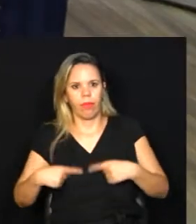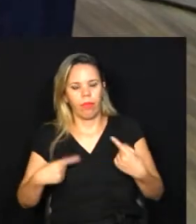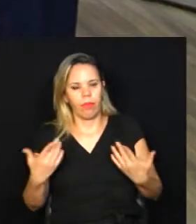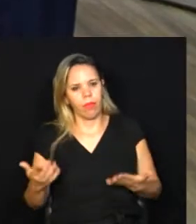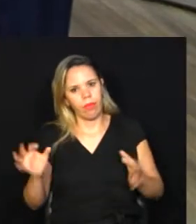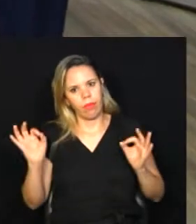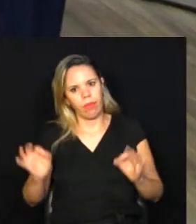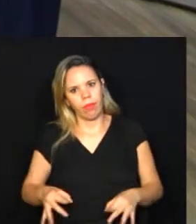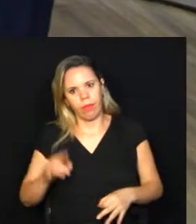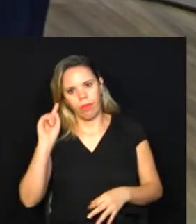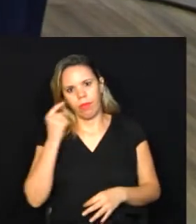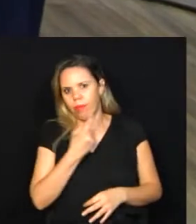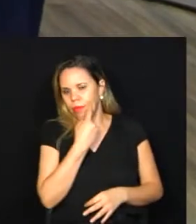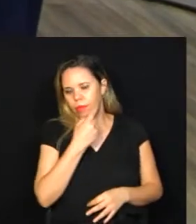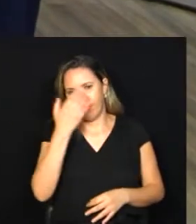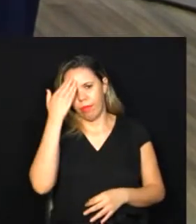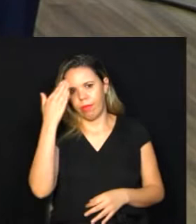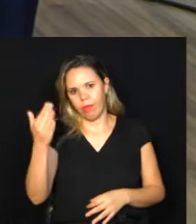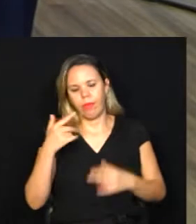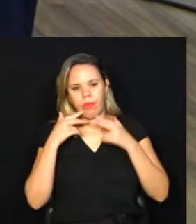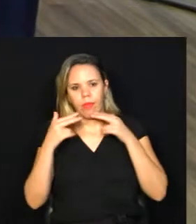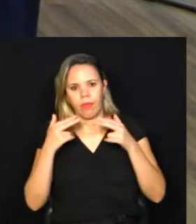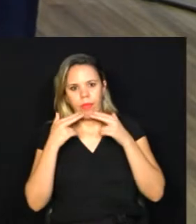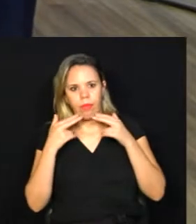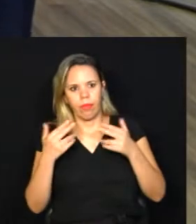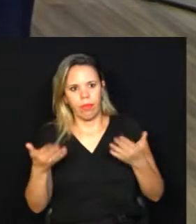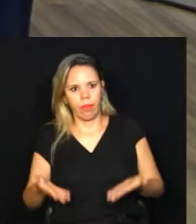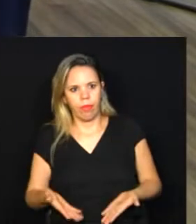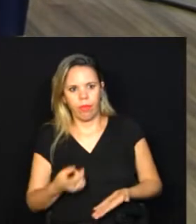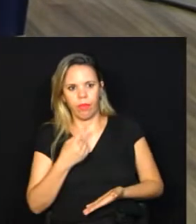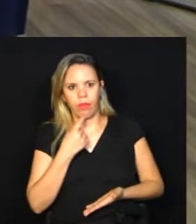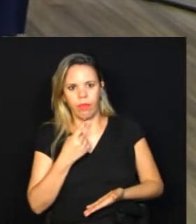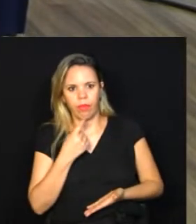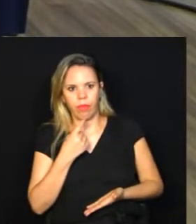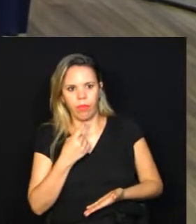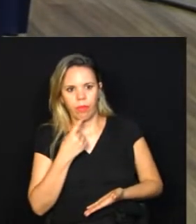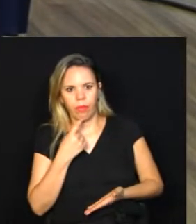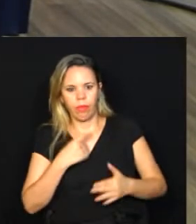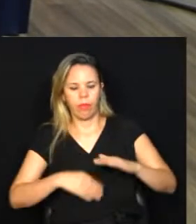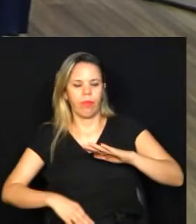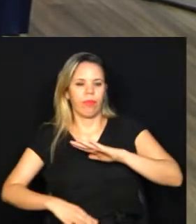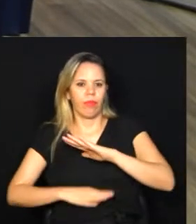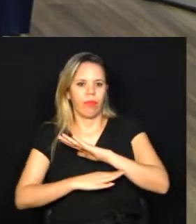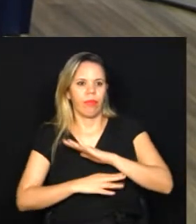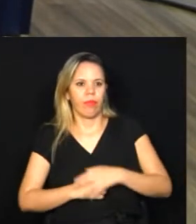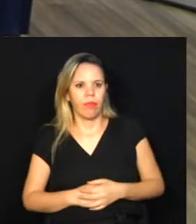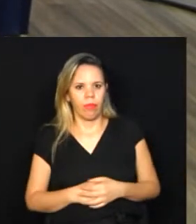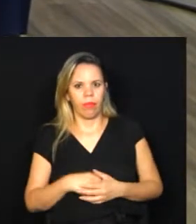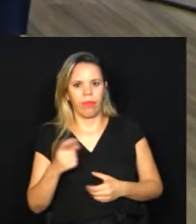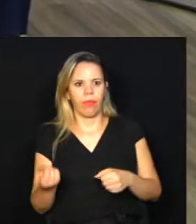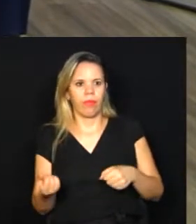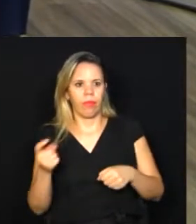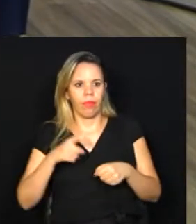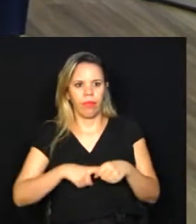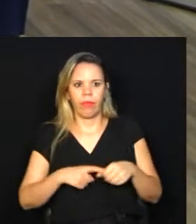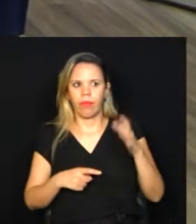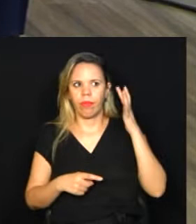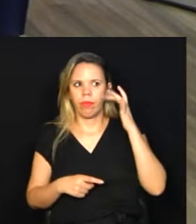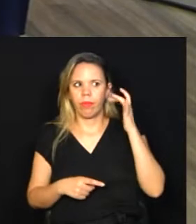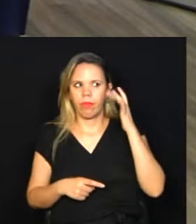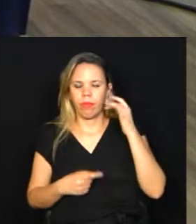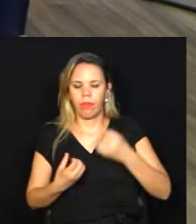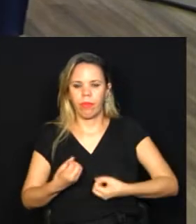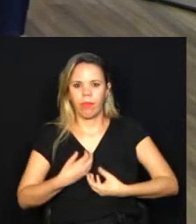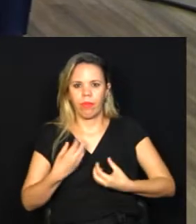termina Abreu Muito obrigado pelas notícias da Metrópole de Campinas do legislativo e você volta amanhã